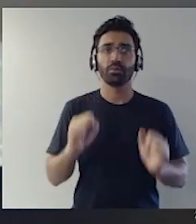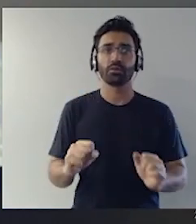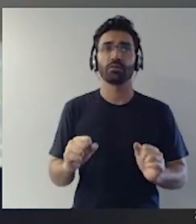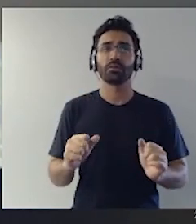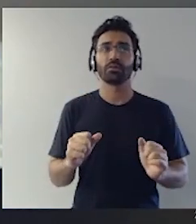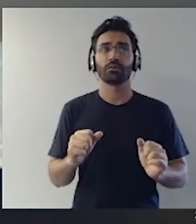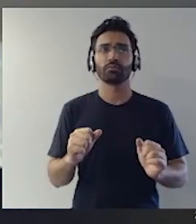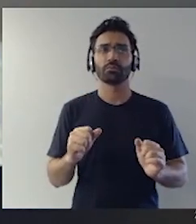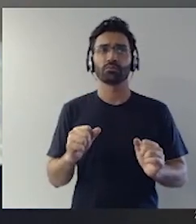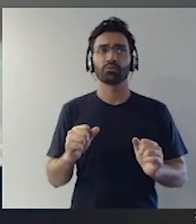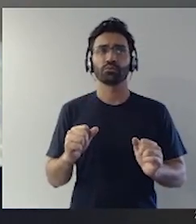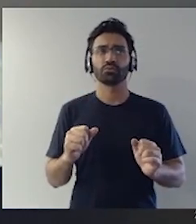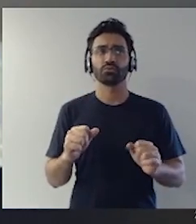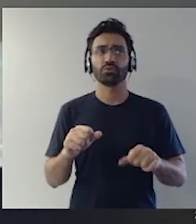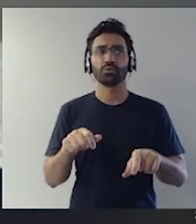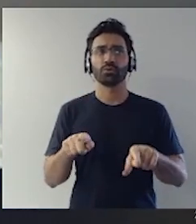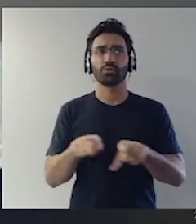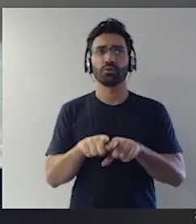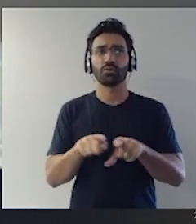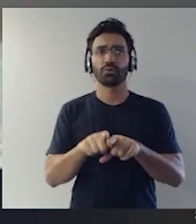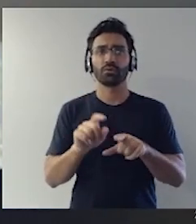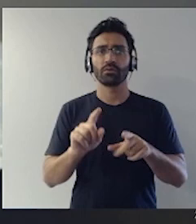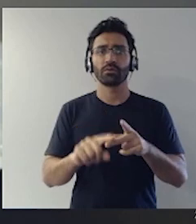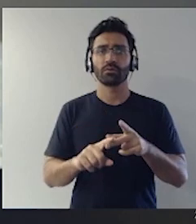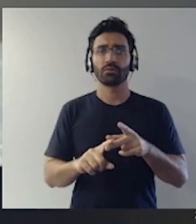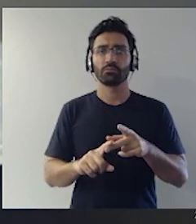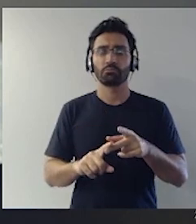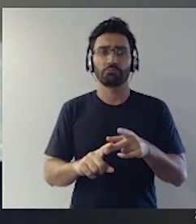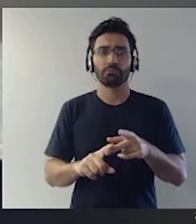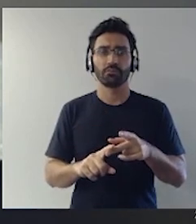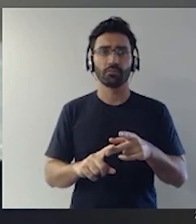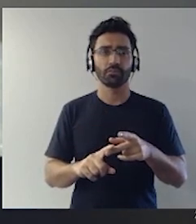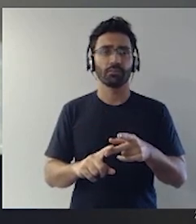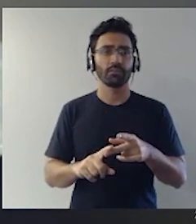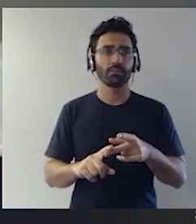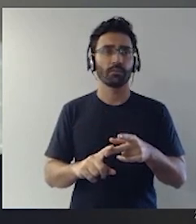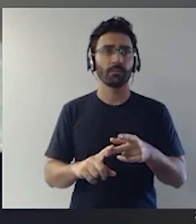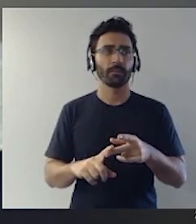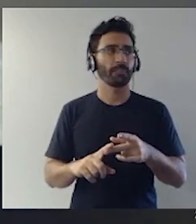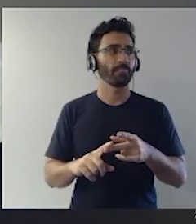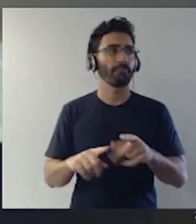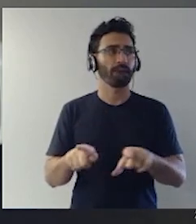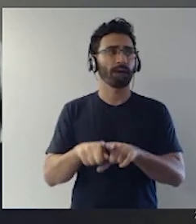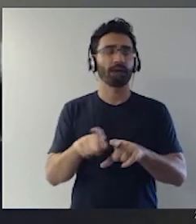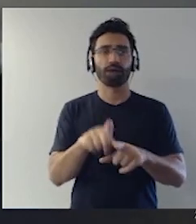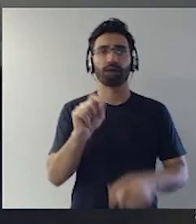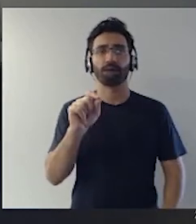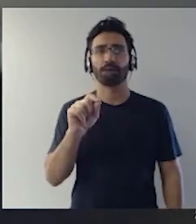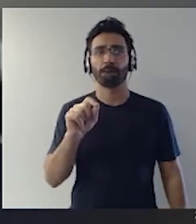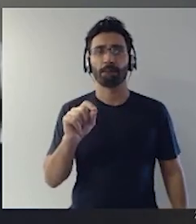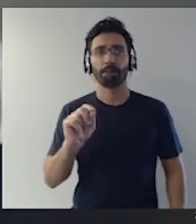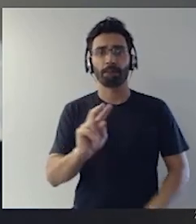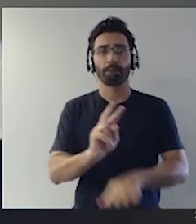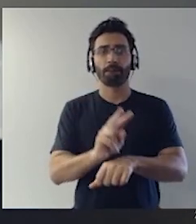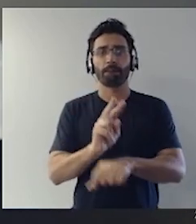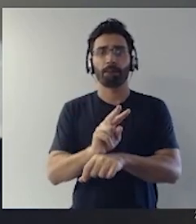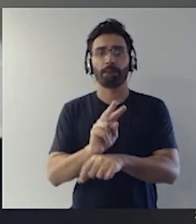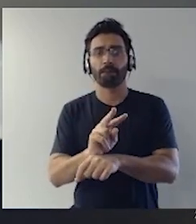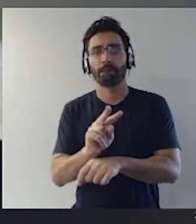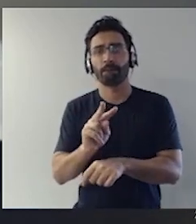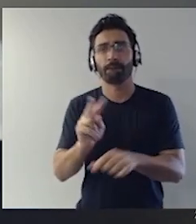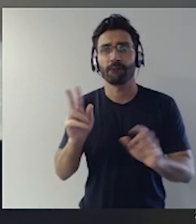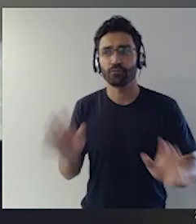campo protetivo dos direitos fundamentais, trazendo também o âmbito de proteção